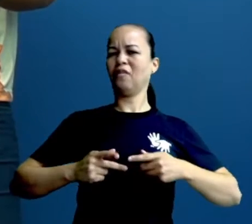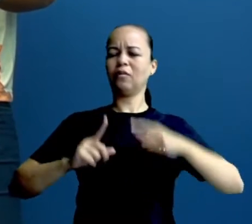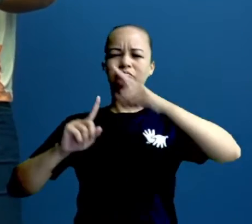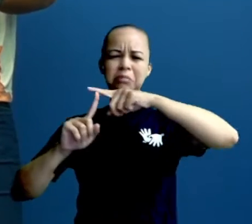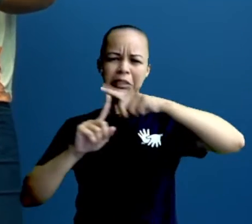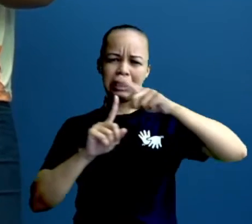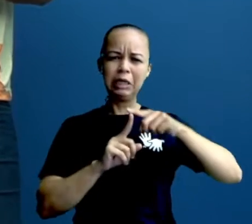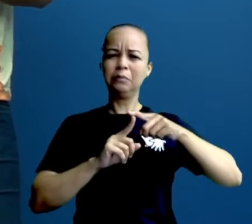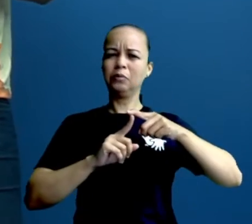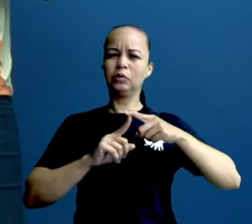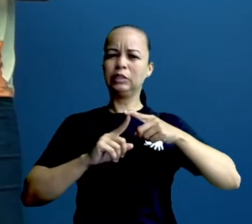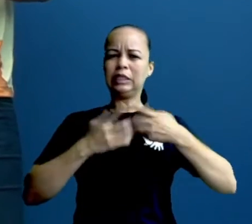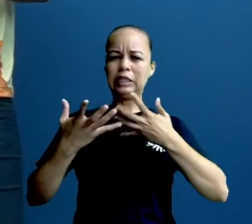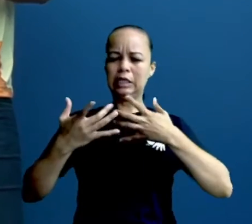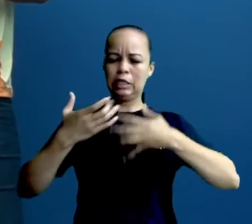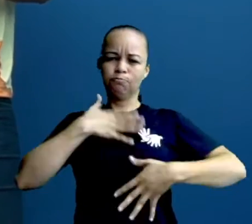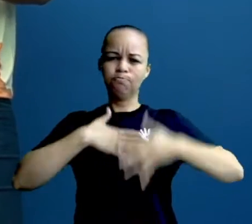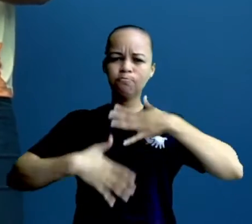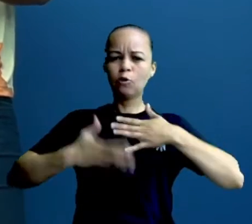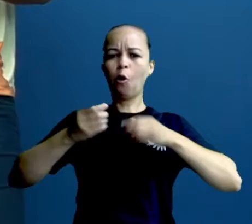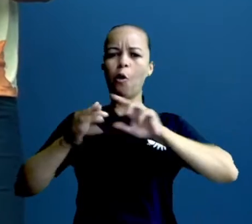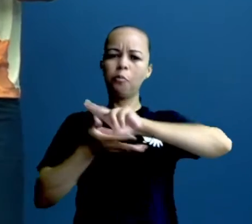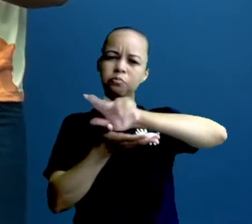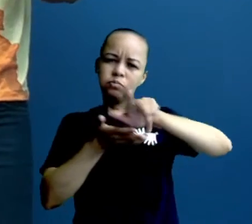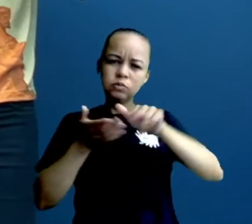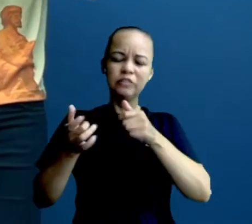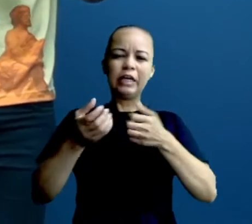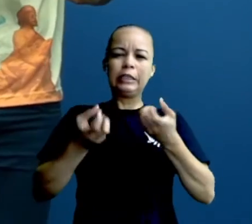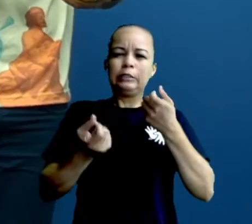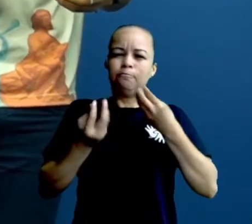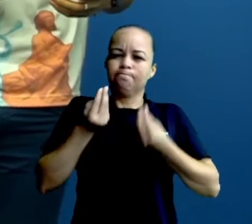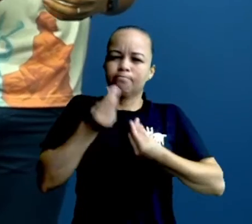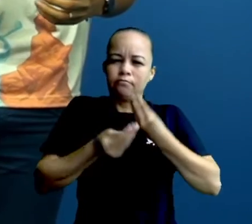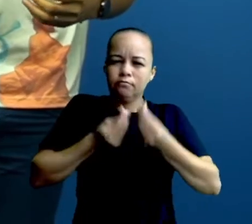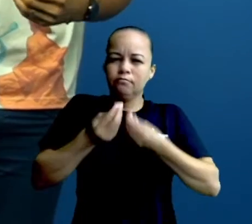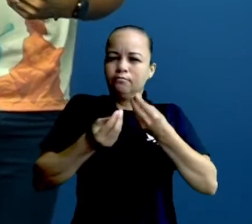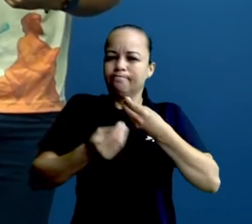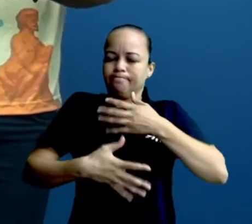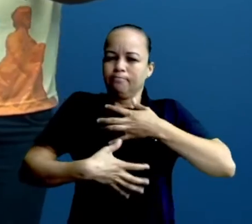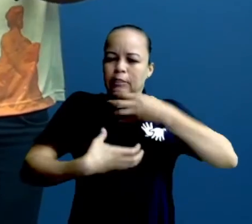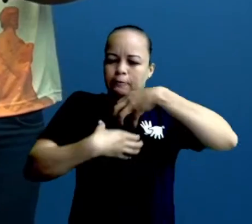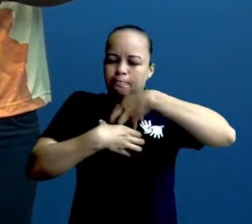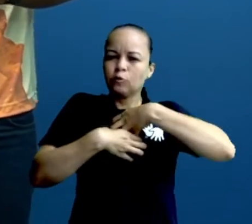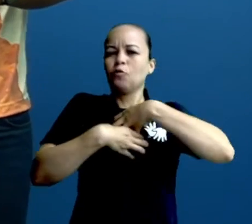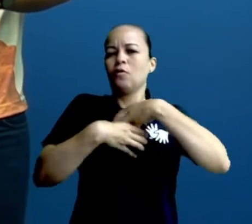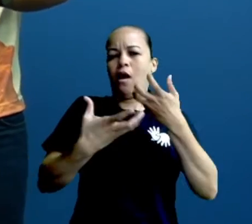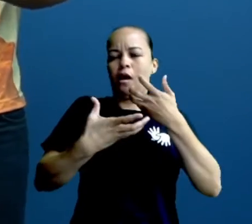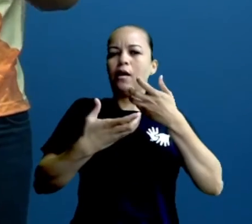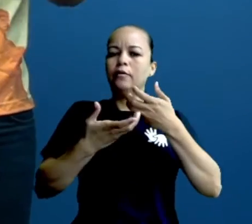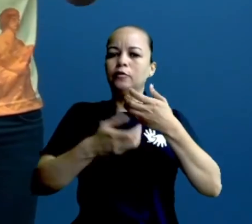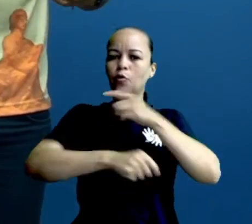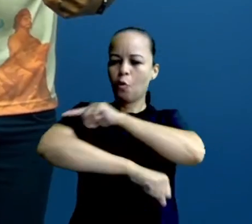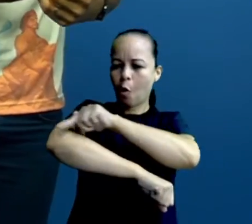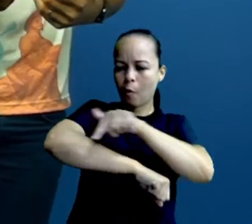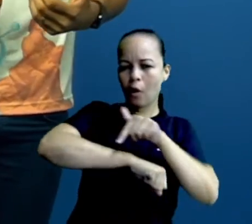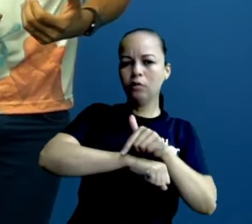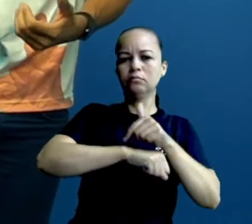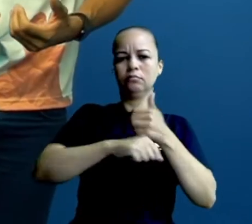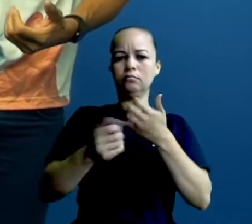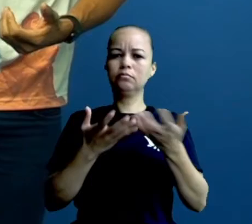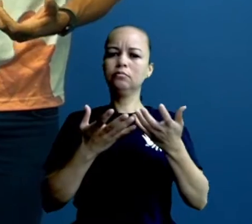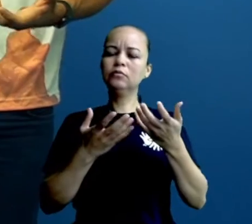tipo de alteração bioquímica, tá certo? Que vai promover uma alteração no comportamento, uma